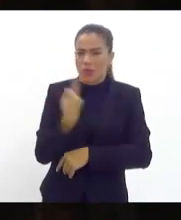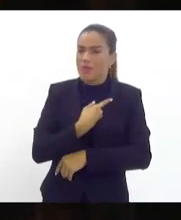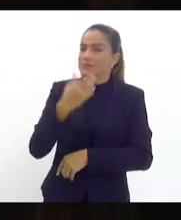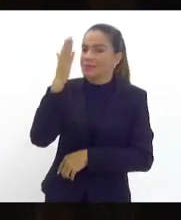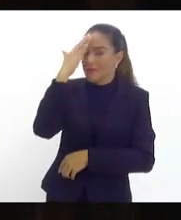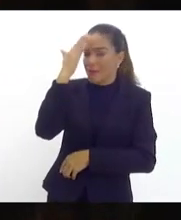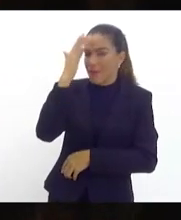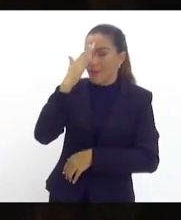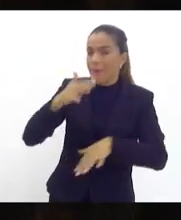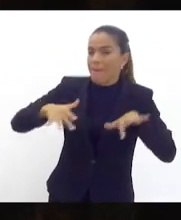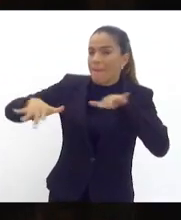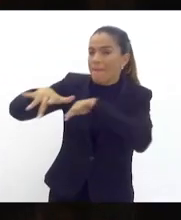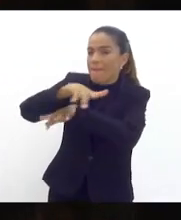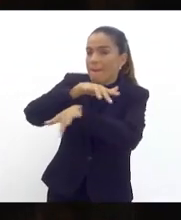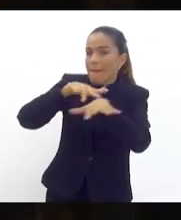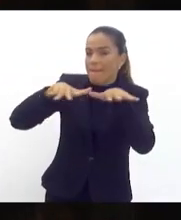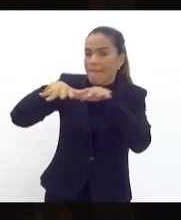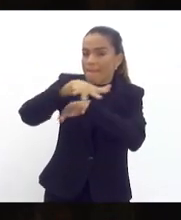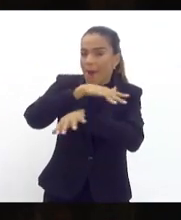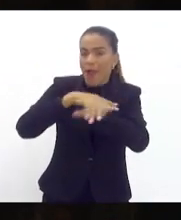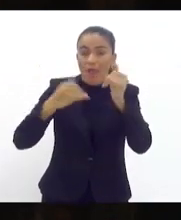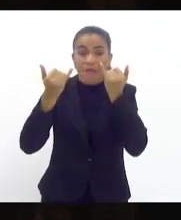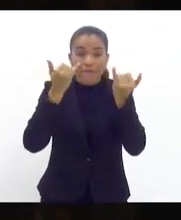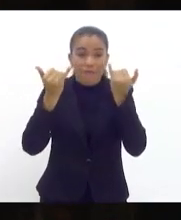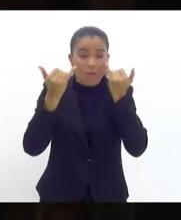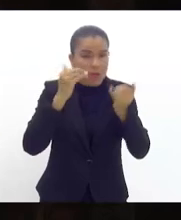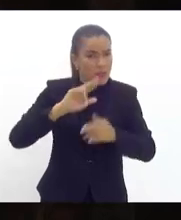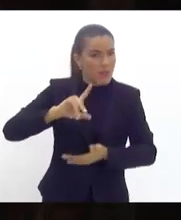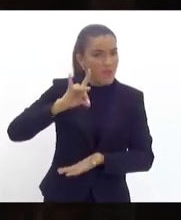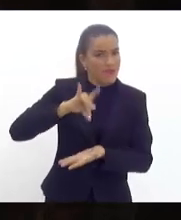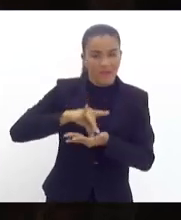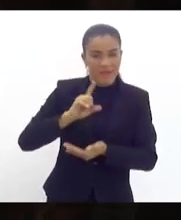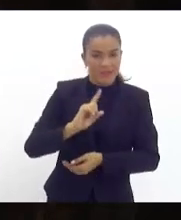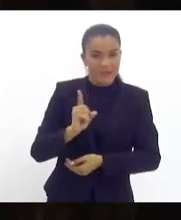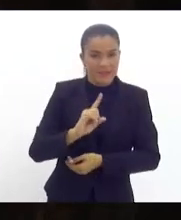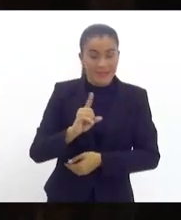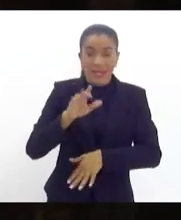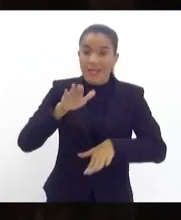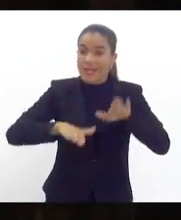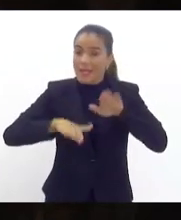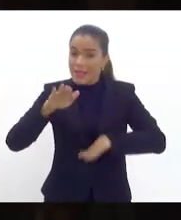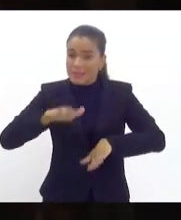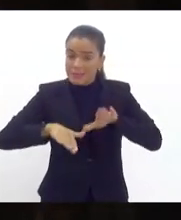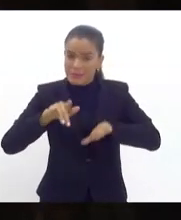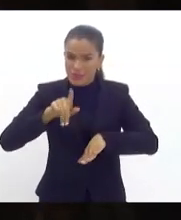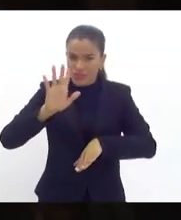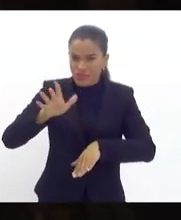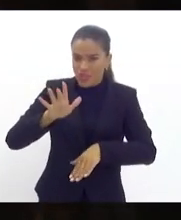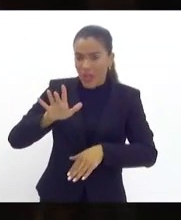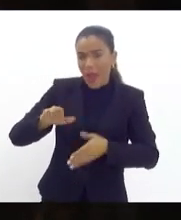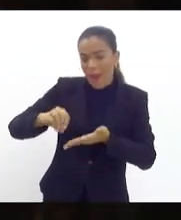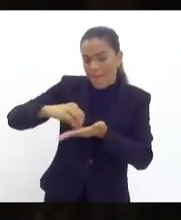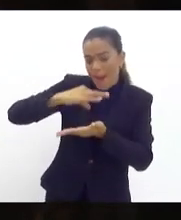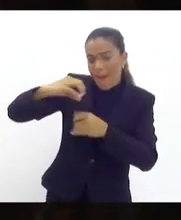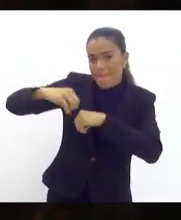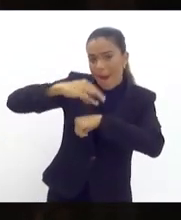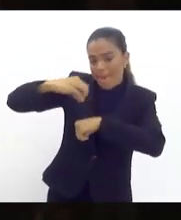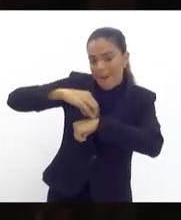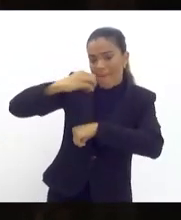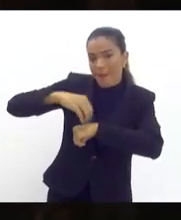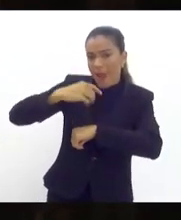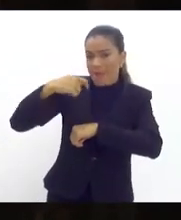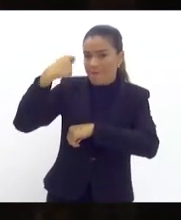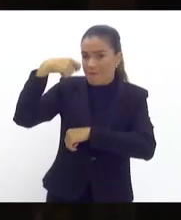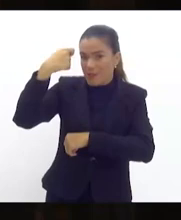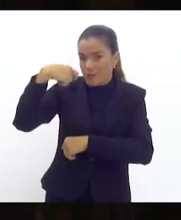que circula muita informação às vezes que não é verídica e às vezes quem aqui não recebeu uma informação de um vídeo eu